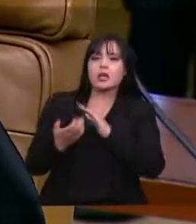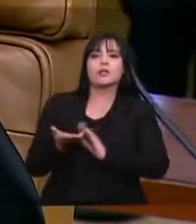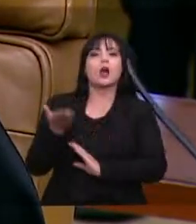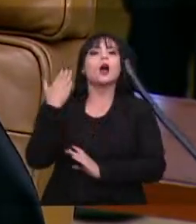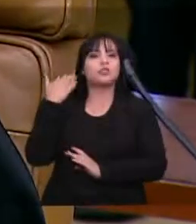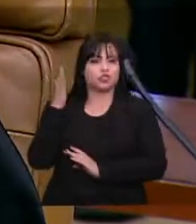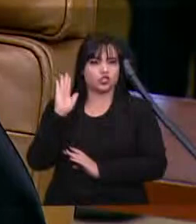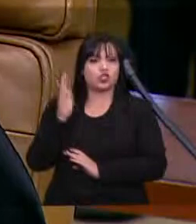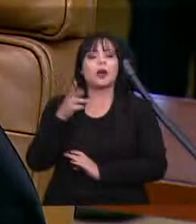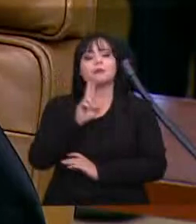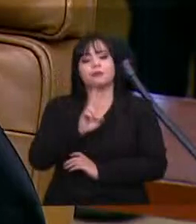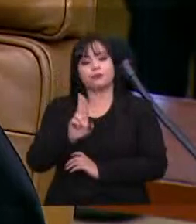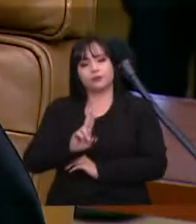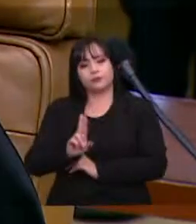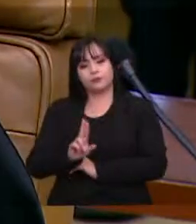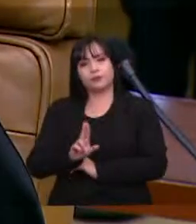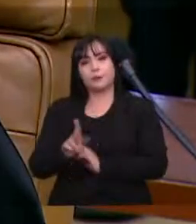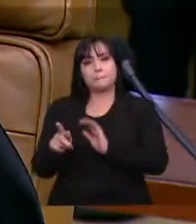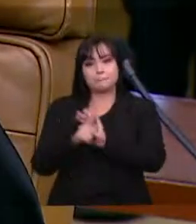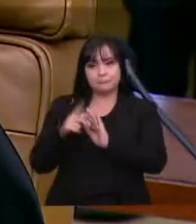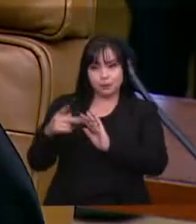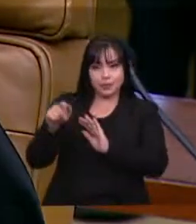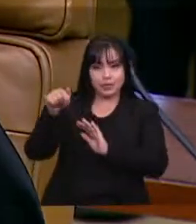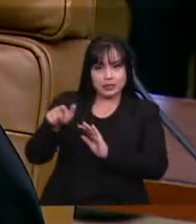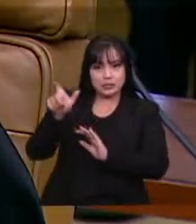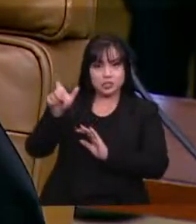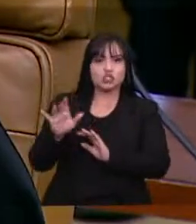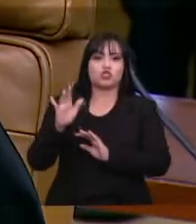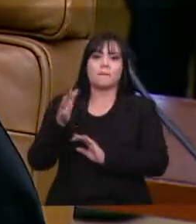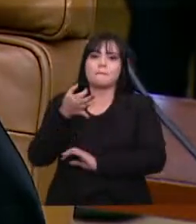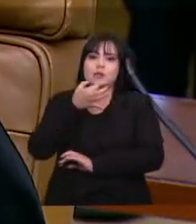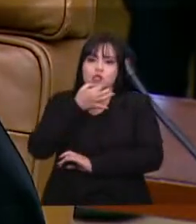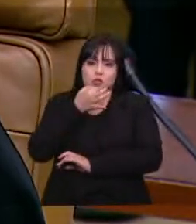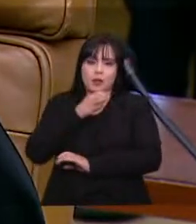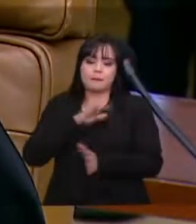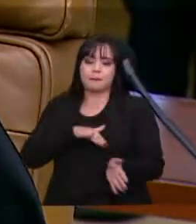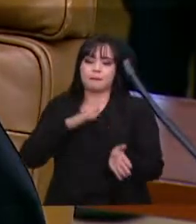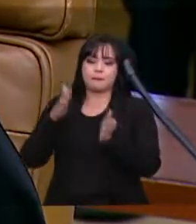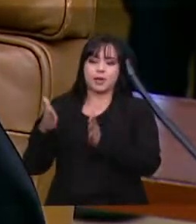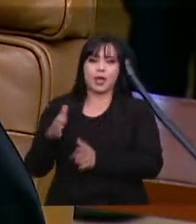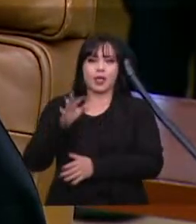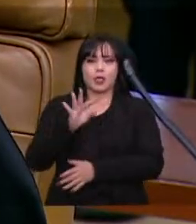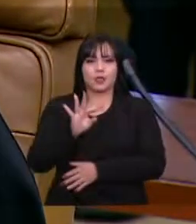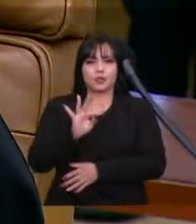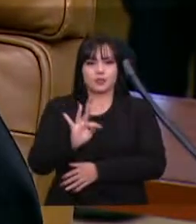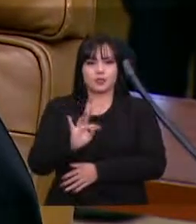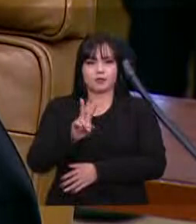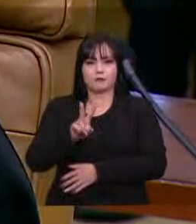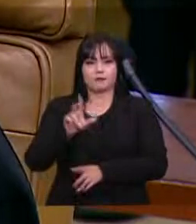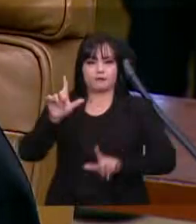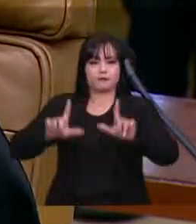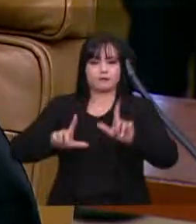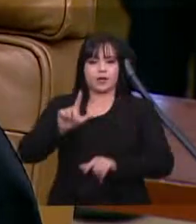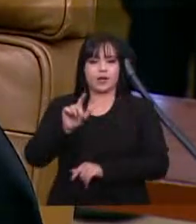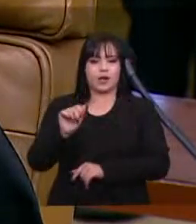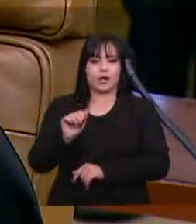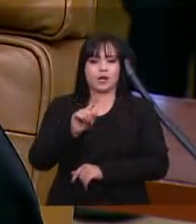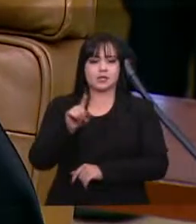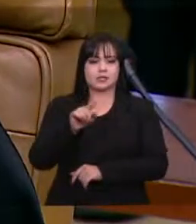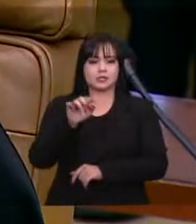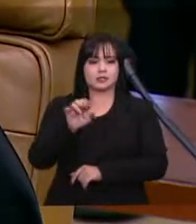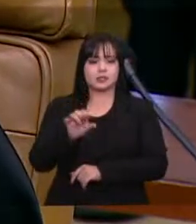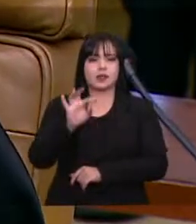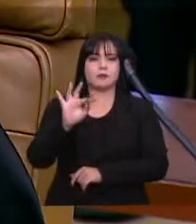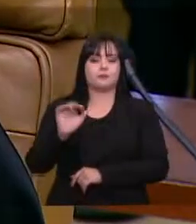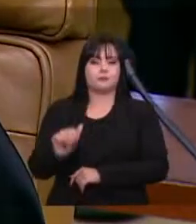e referidas especialmente estas mencionadas nessa parte por TV Gazeta de Alagoas seguidas de